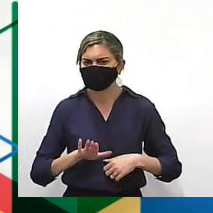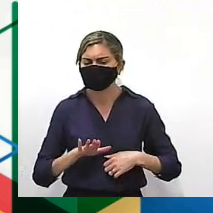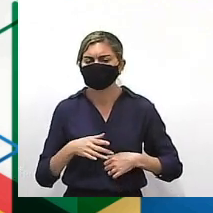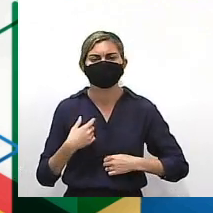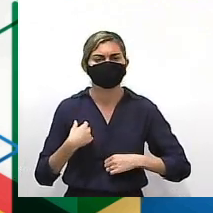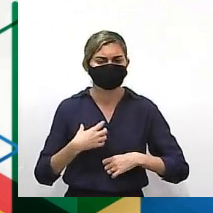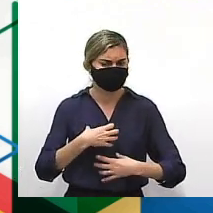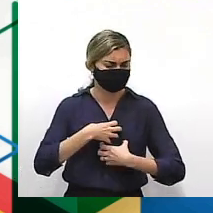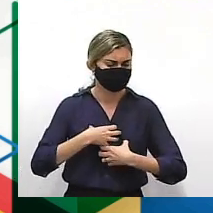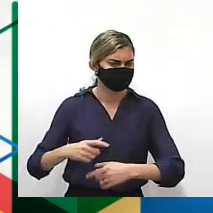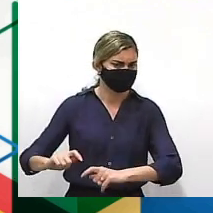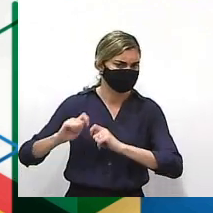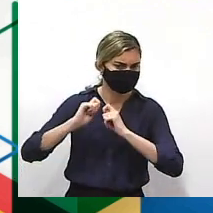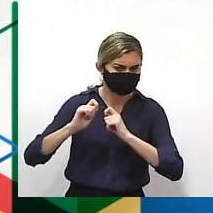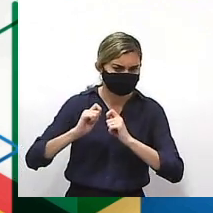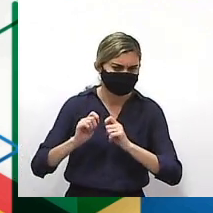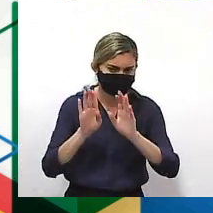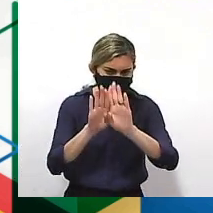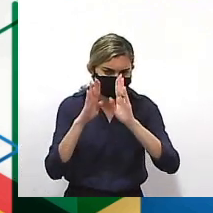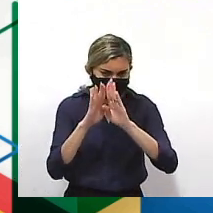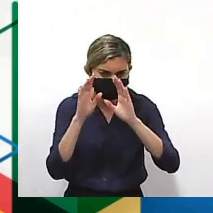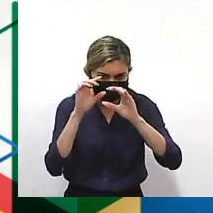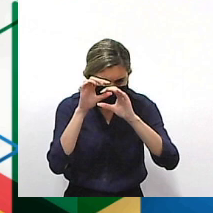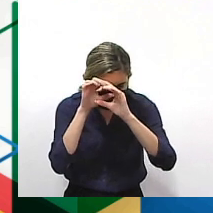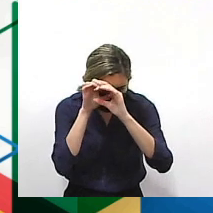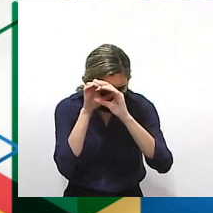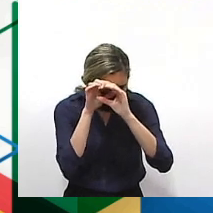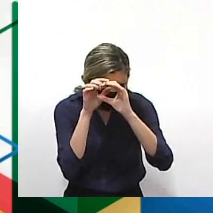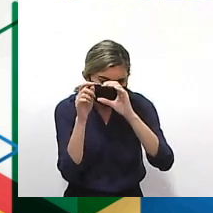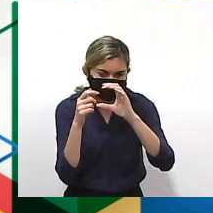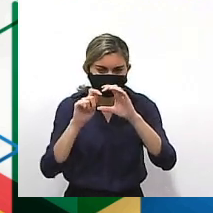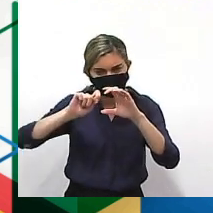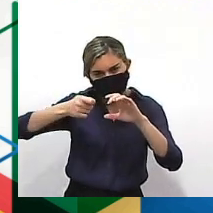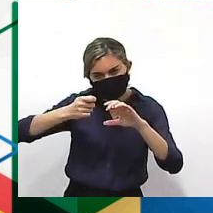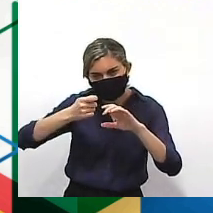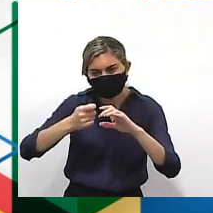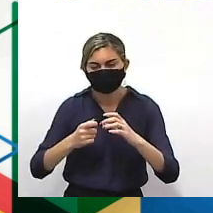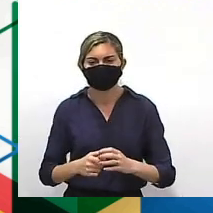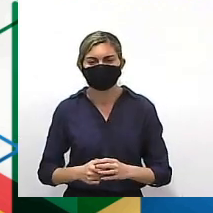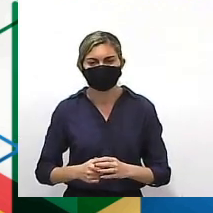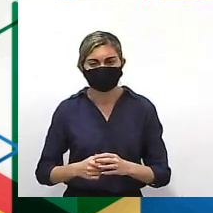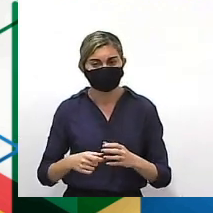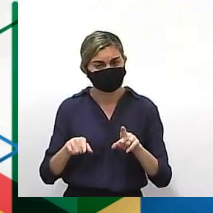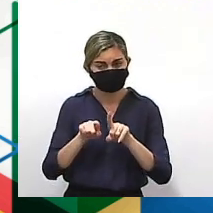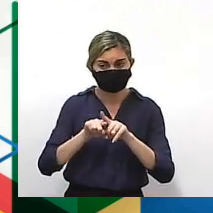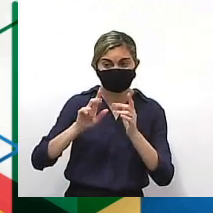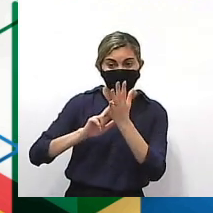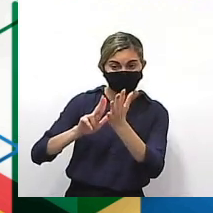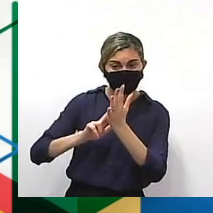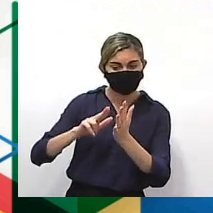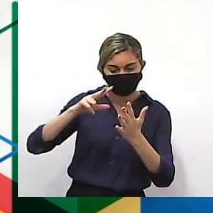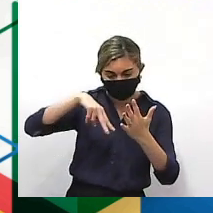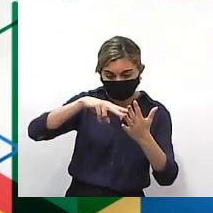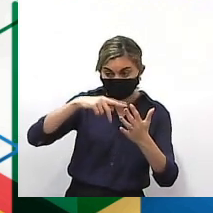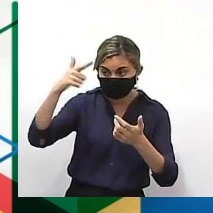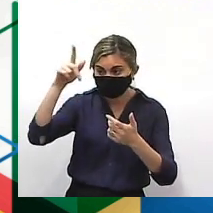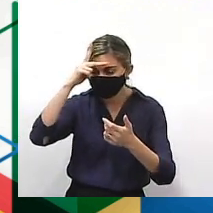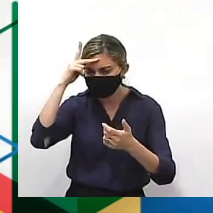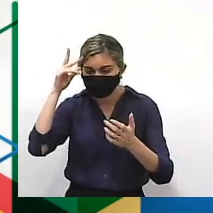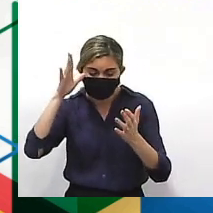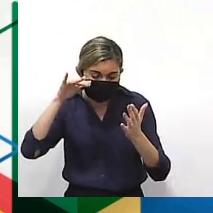sente tentação de olhar através de buracos de fechadura, ler correspondência